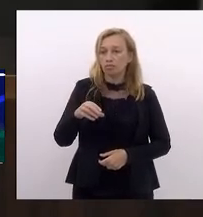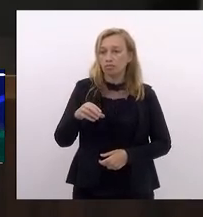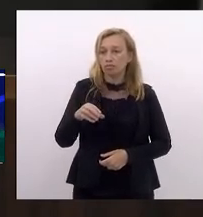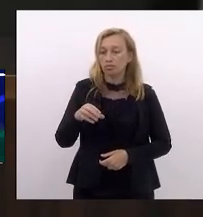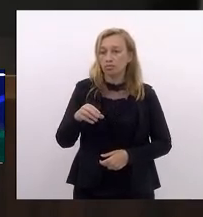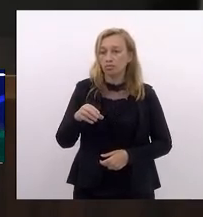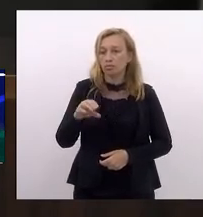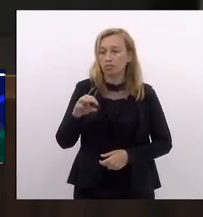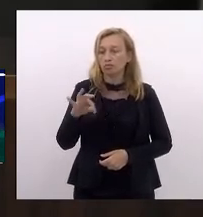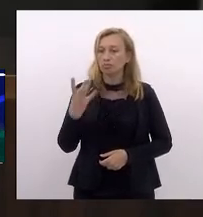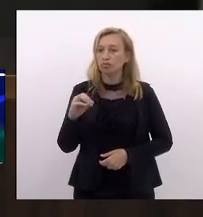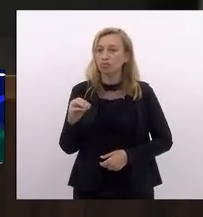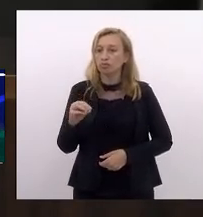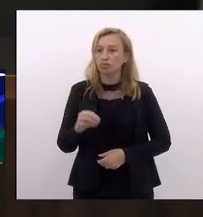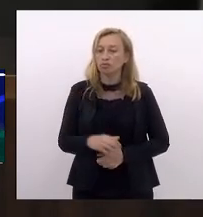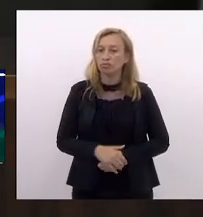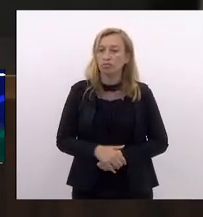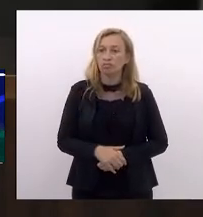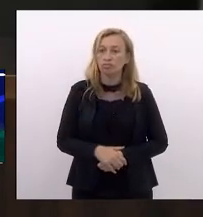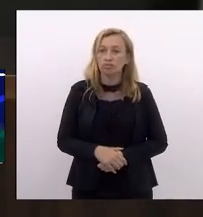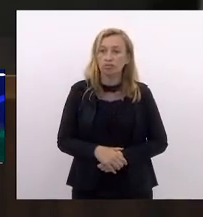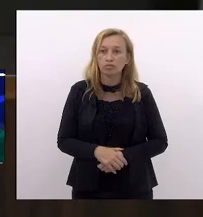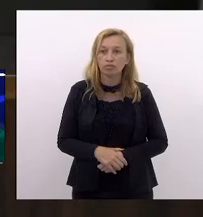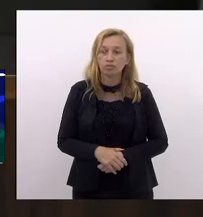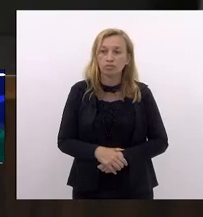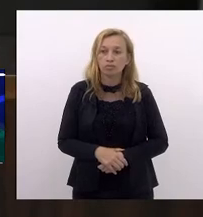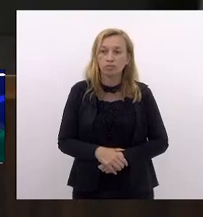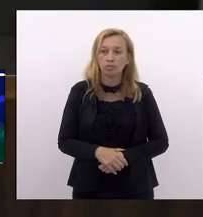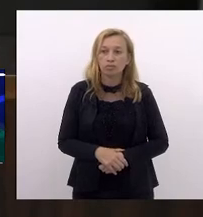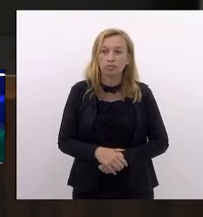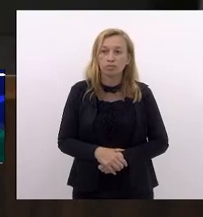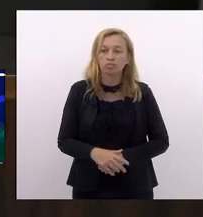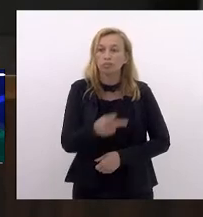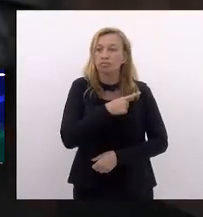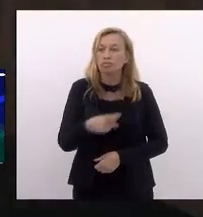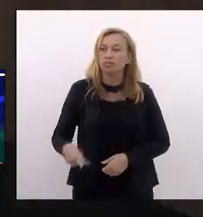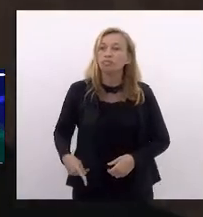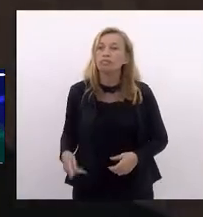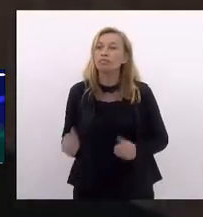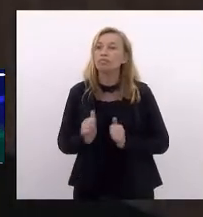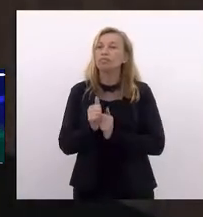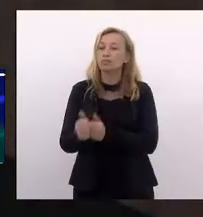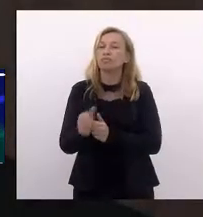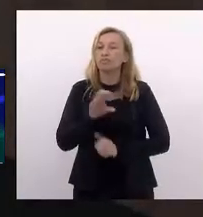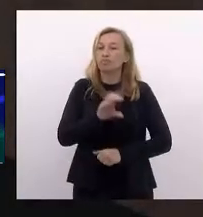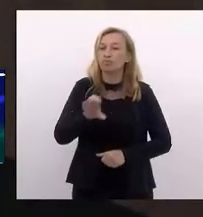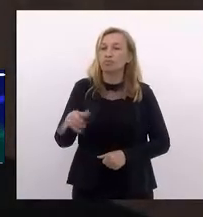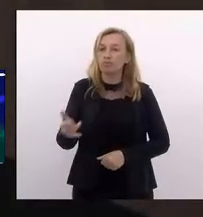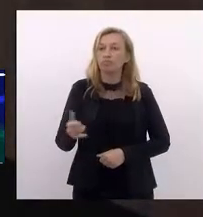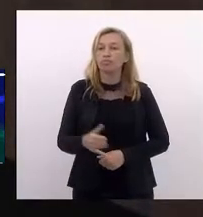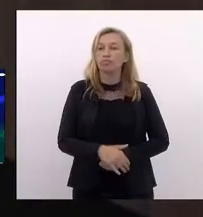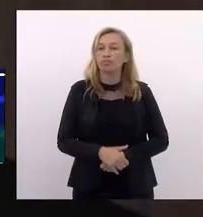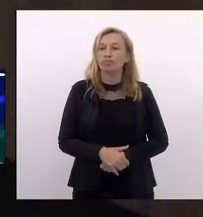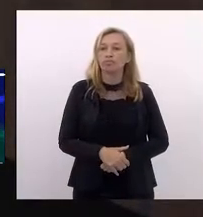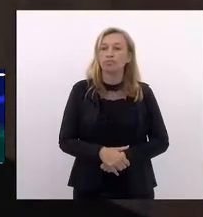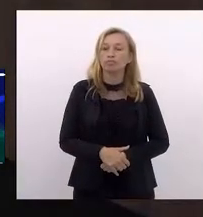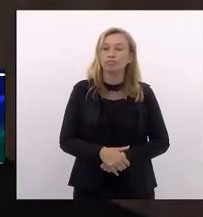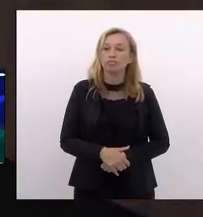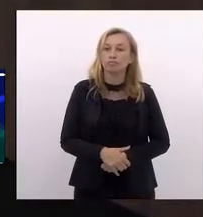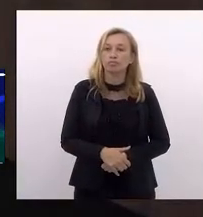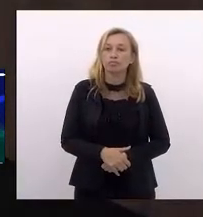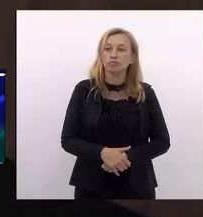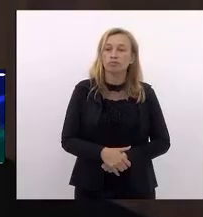o Chico Machado Deputado da tia Ju o presente Acompanho a ccj É